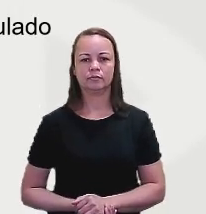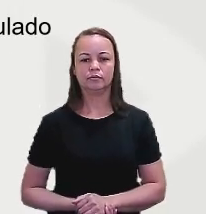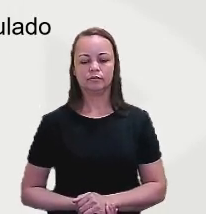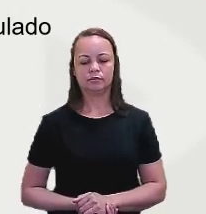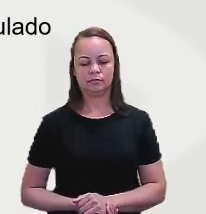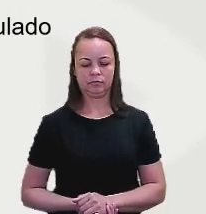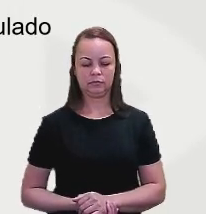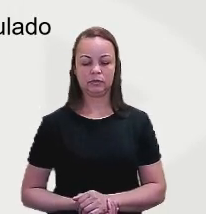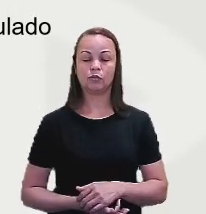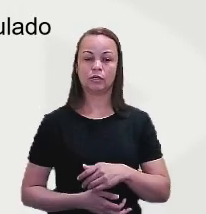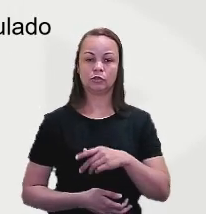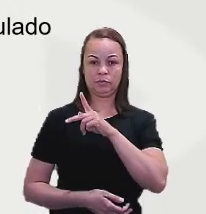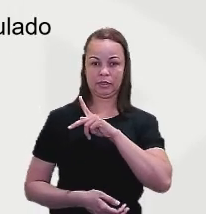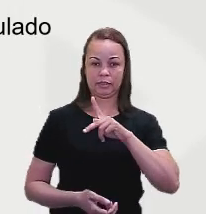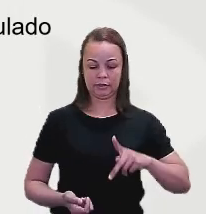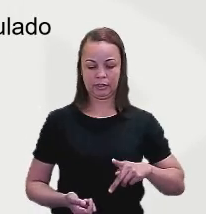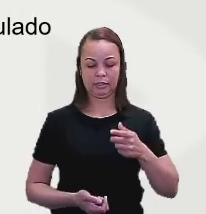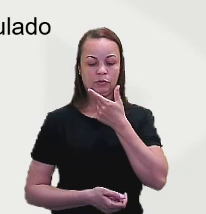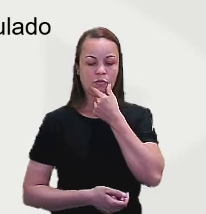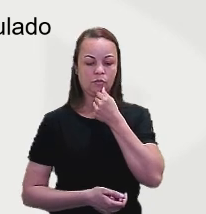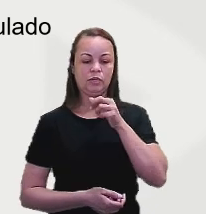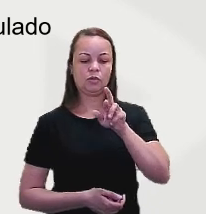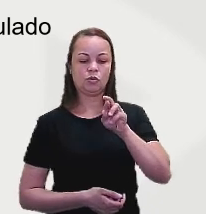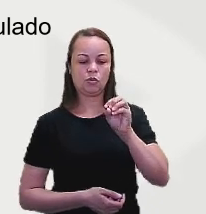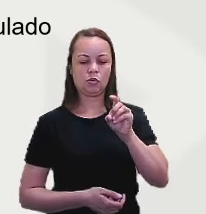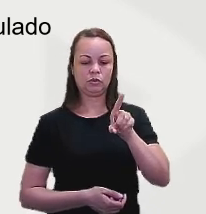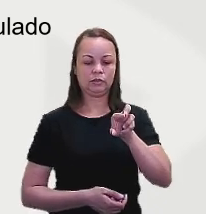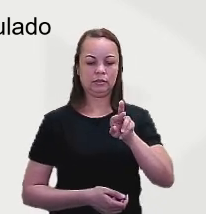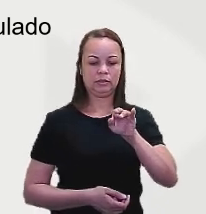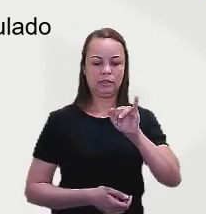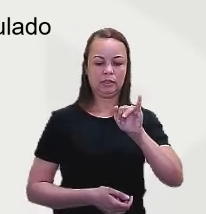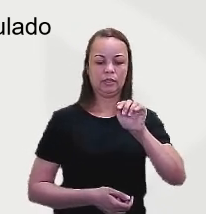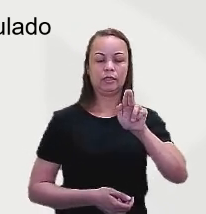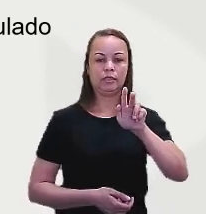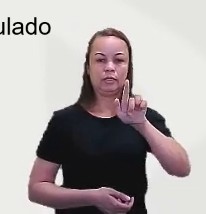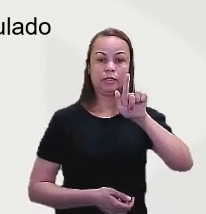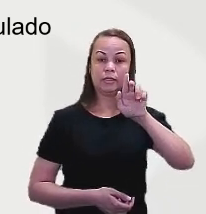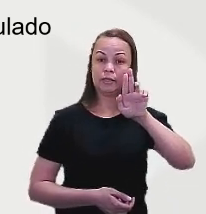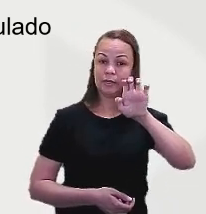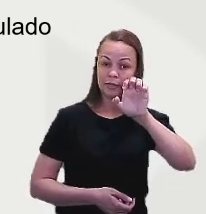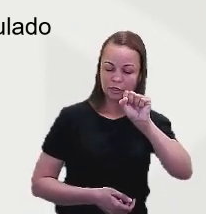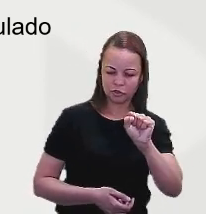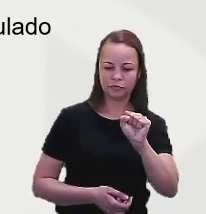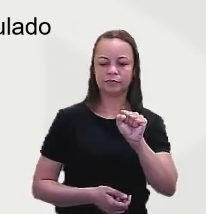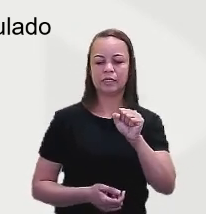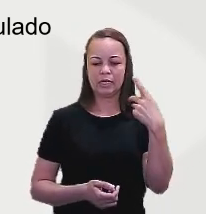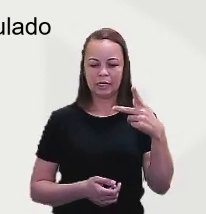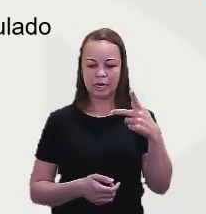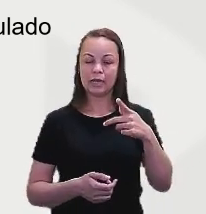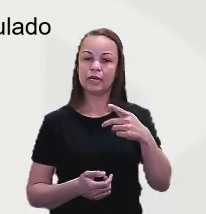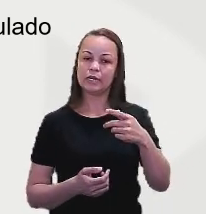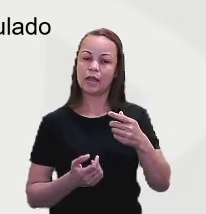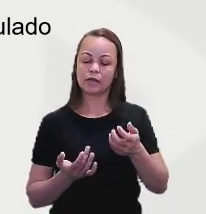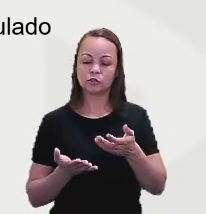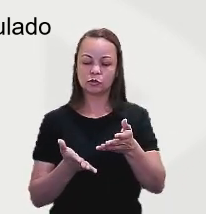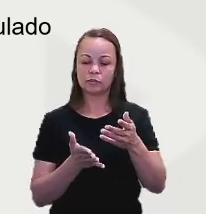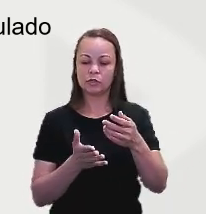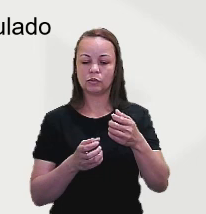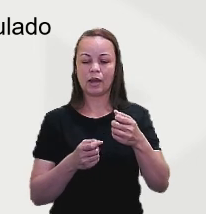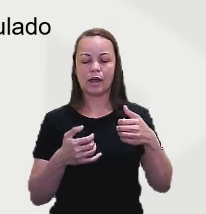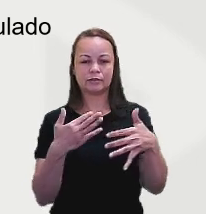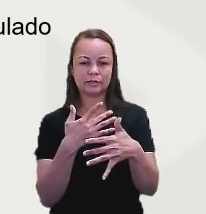Quando o presidente Rodrigo Alves assumiu o governo em 1902, nas ruas da cidade do Rio de Janeiro